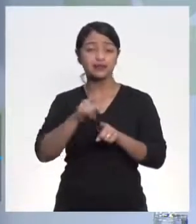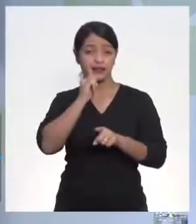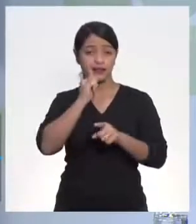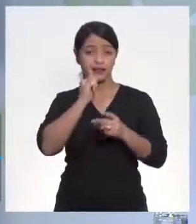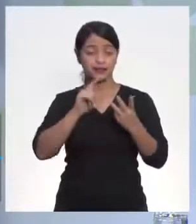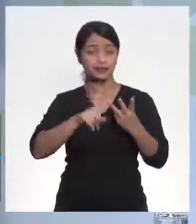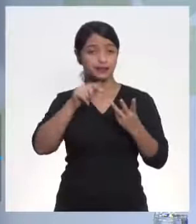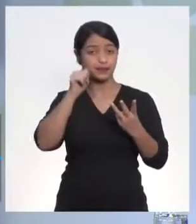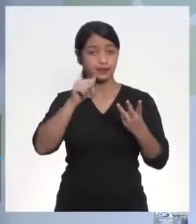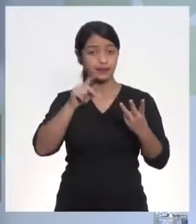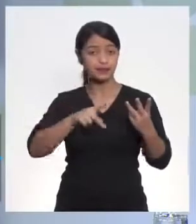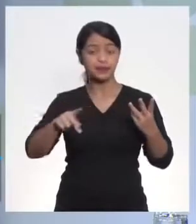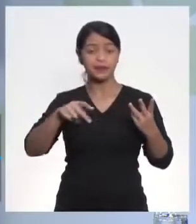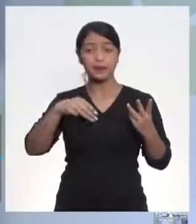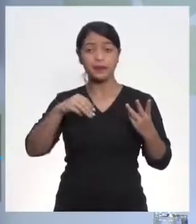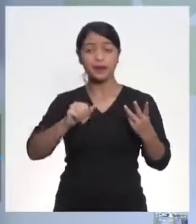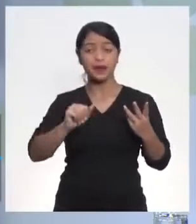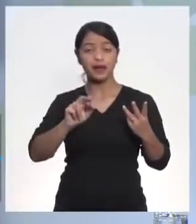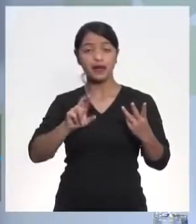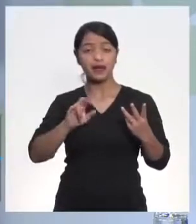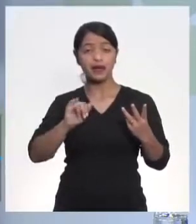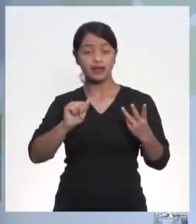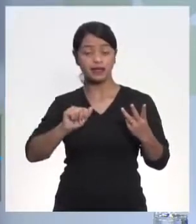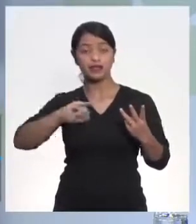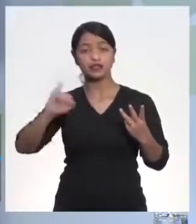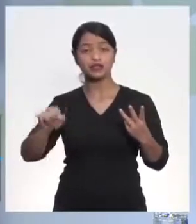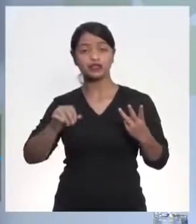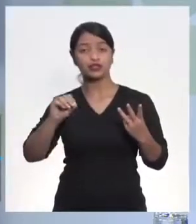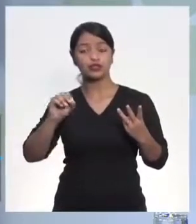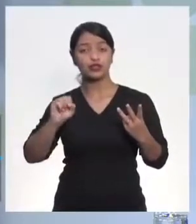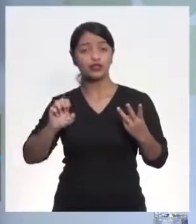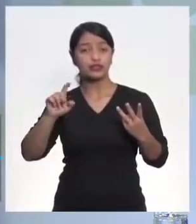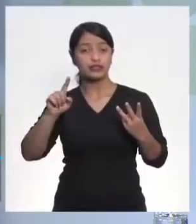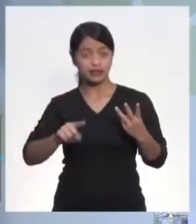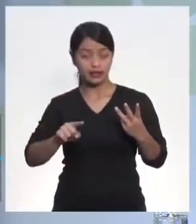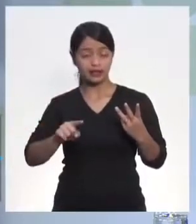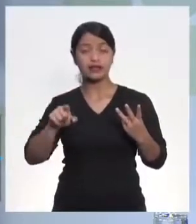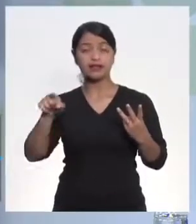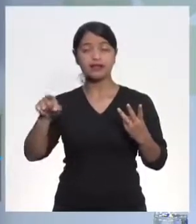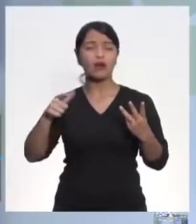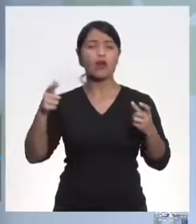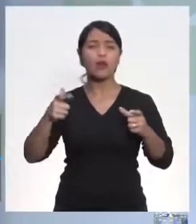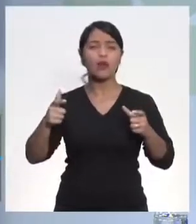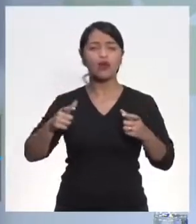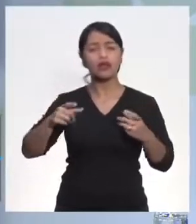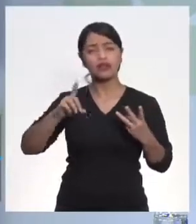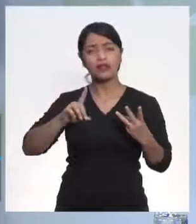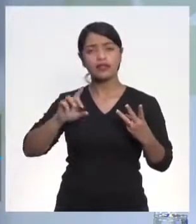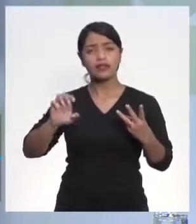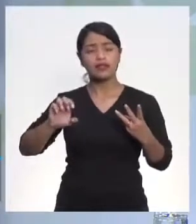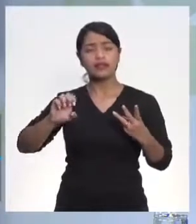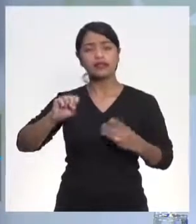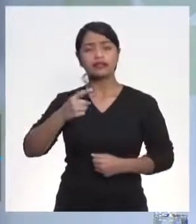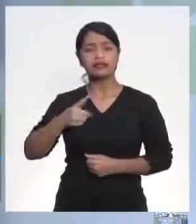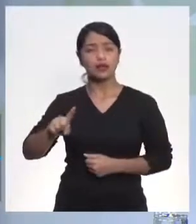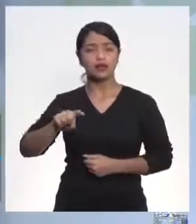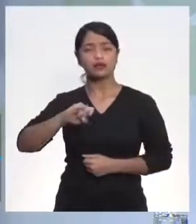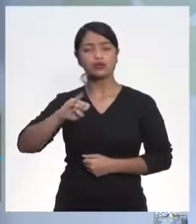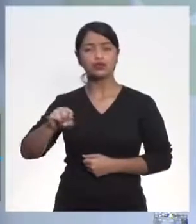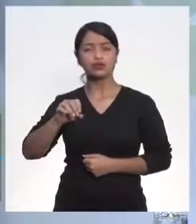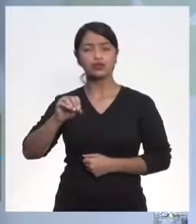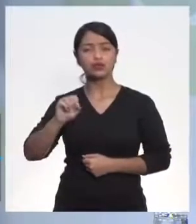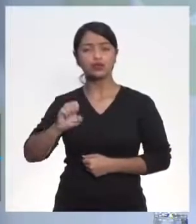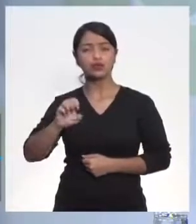professora Maria José Euclides da Cunha, da DE, né? São José da Boa Vista, Ale. Muitos